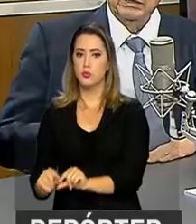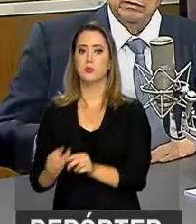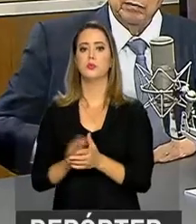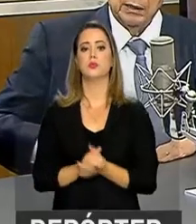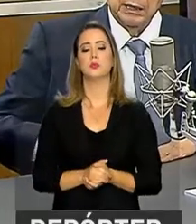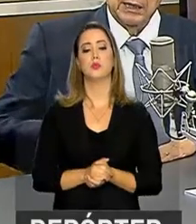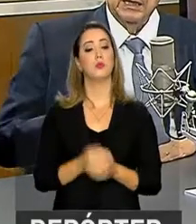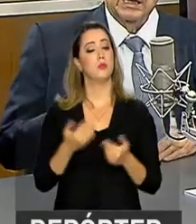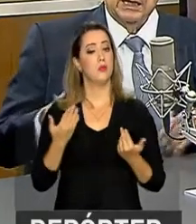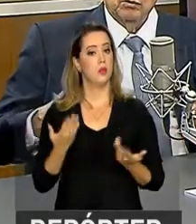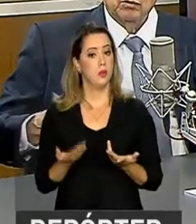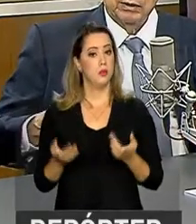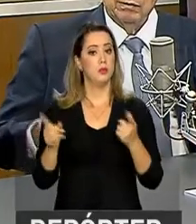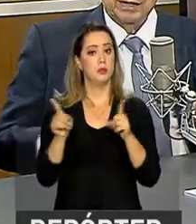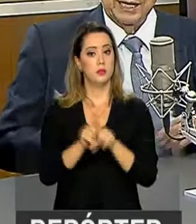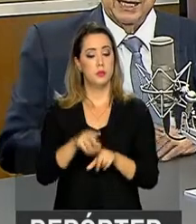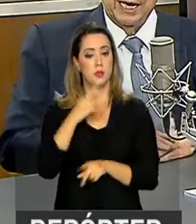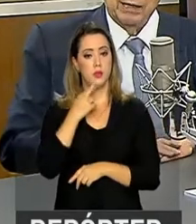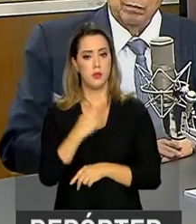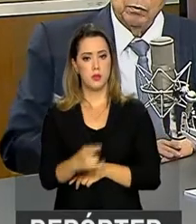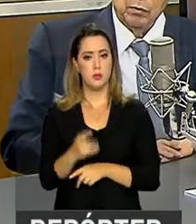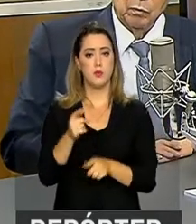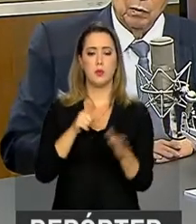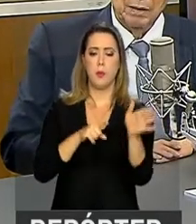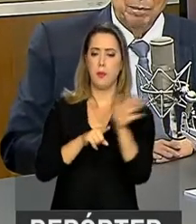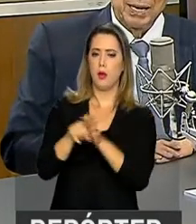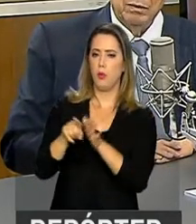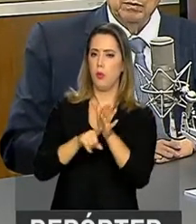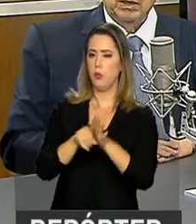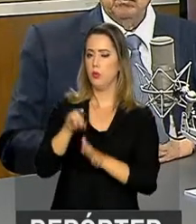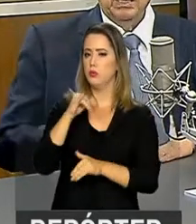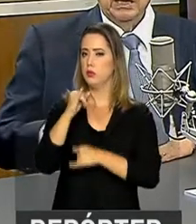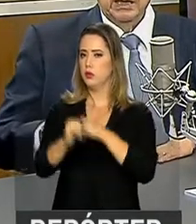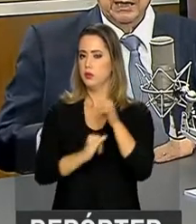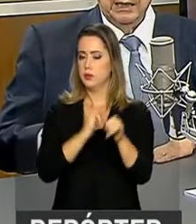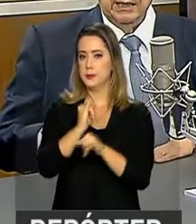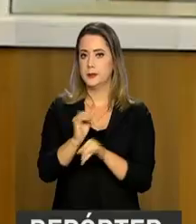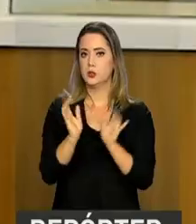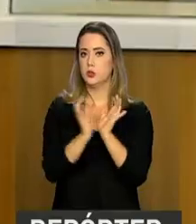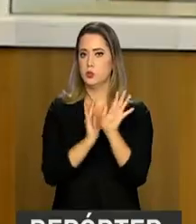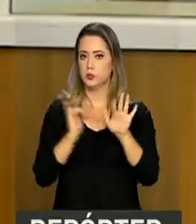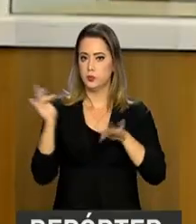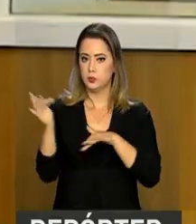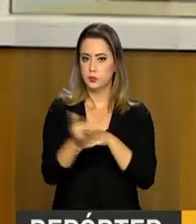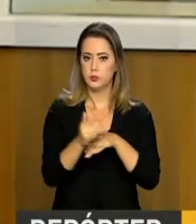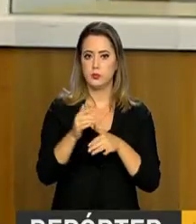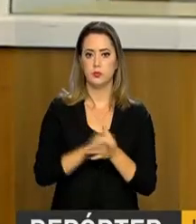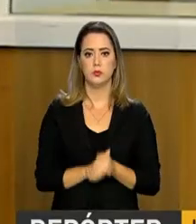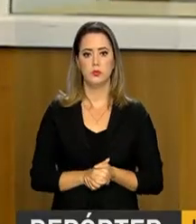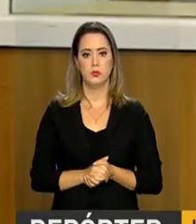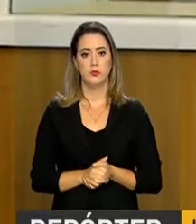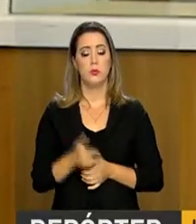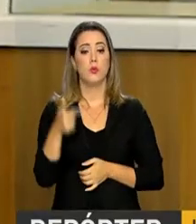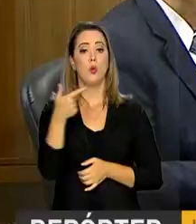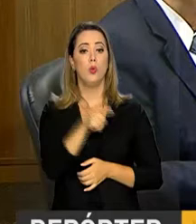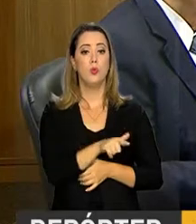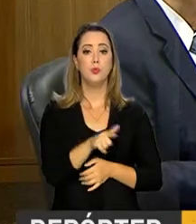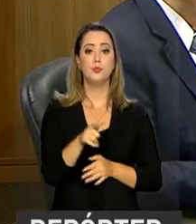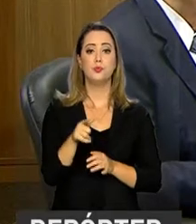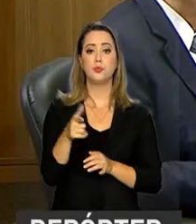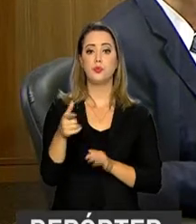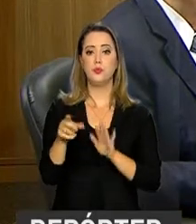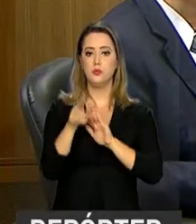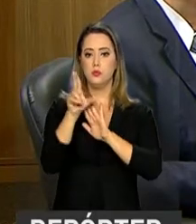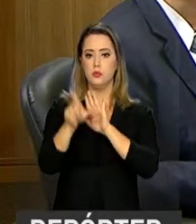henrique meirelles ainda respondeu perguntas de internautas nas redes sociais o ministro então vamos falar de uma outra reforma como falar com a